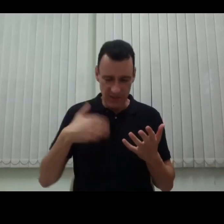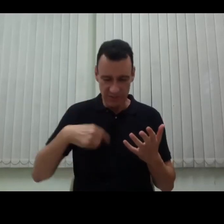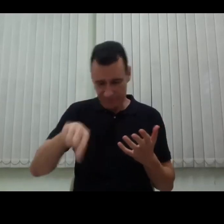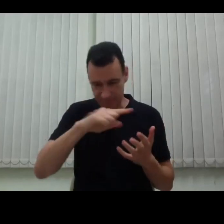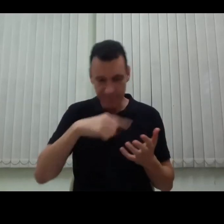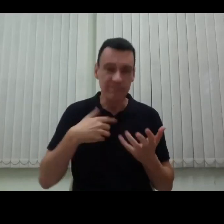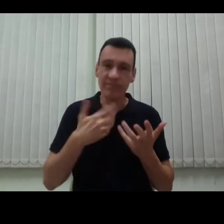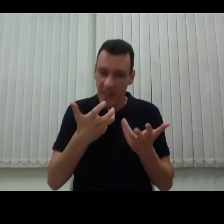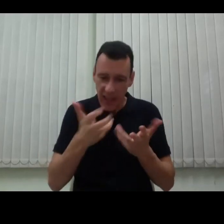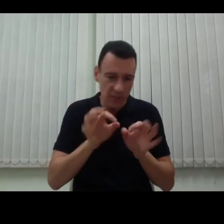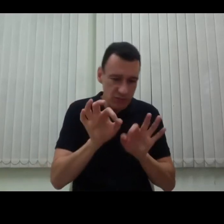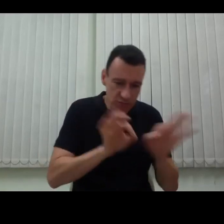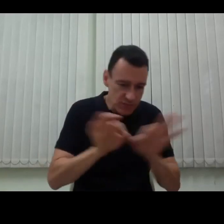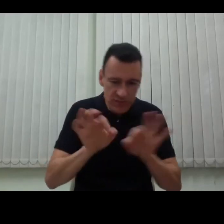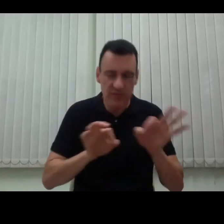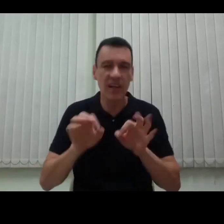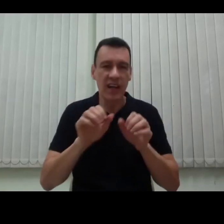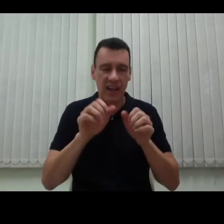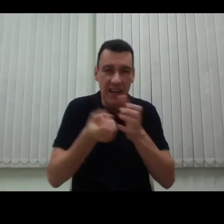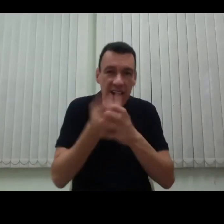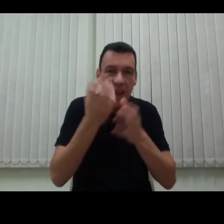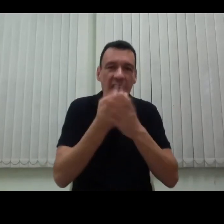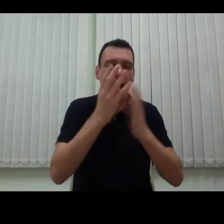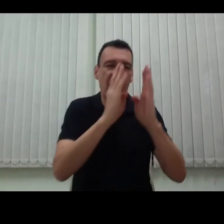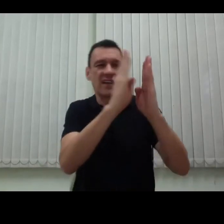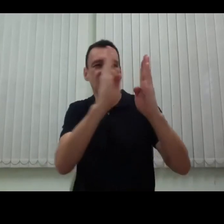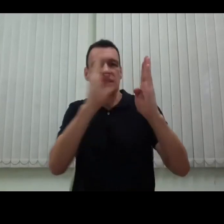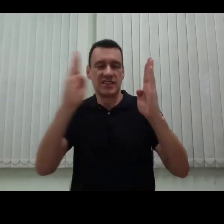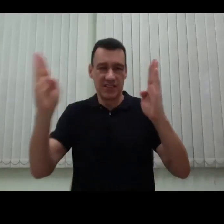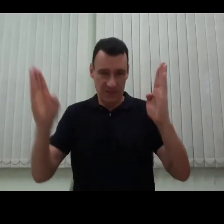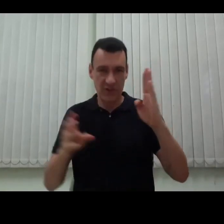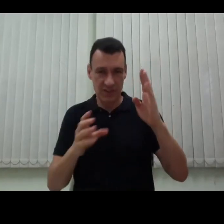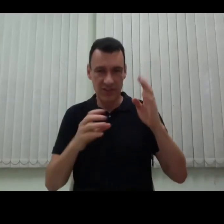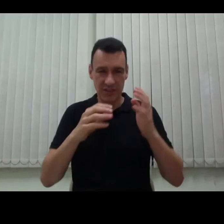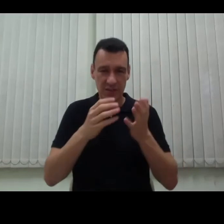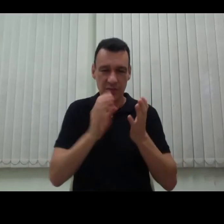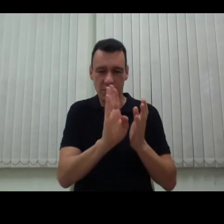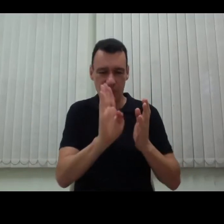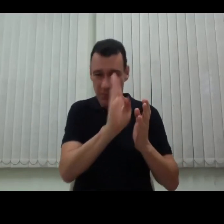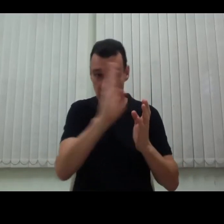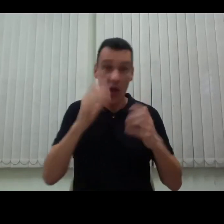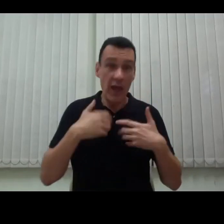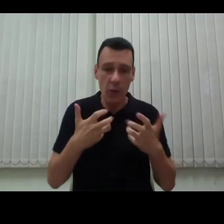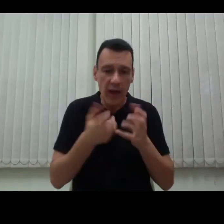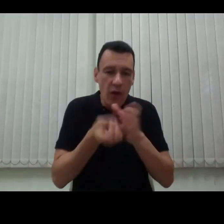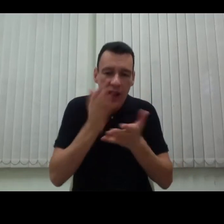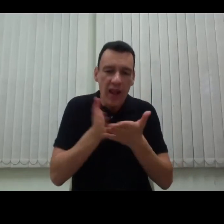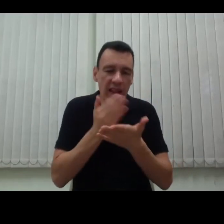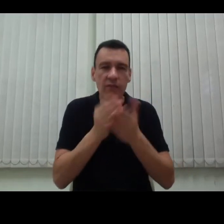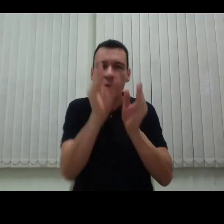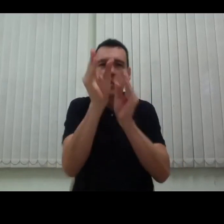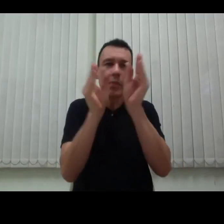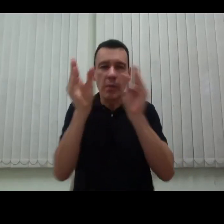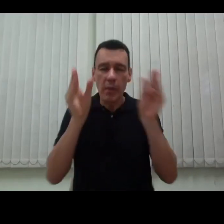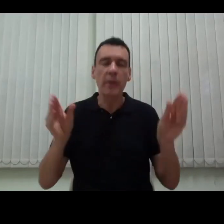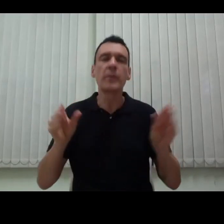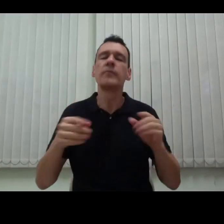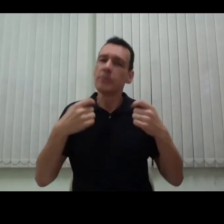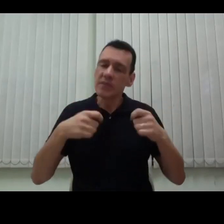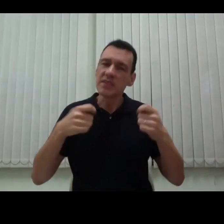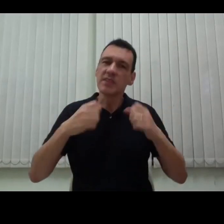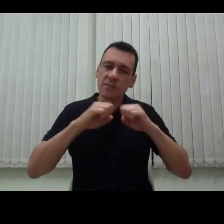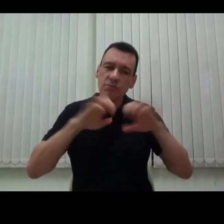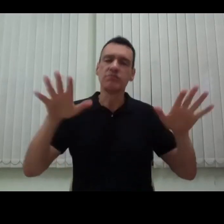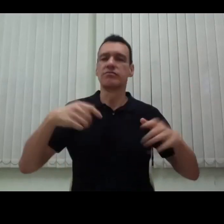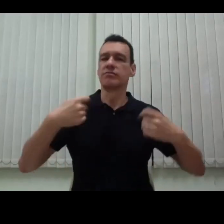das bibliotecas, e também eu acho que tem uma questão de análise da ciência da informação e da biblioteconomia, que